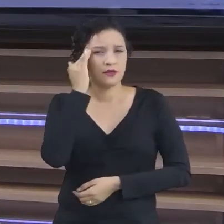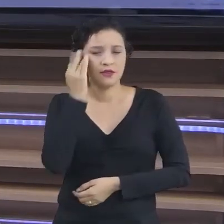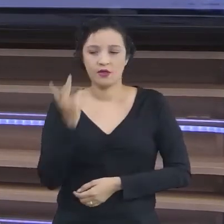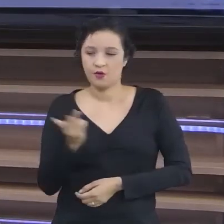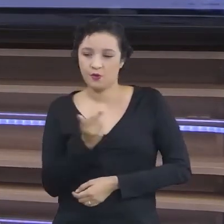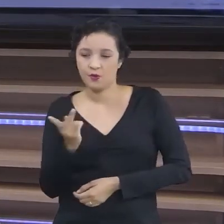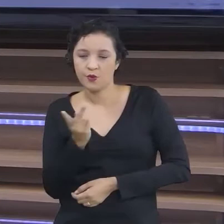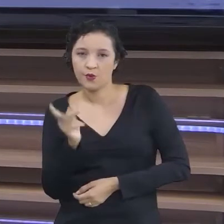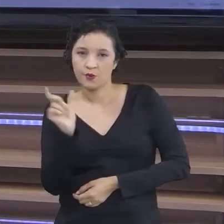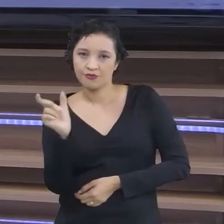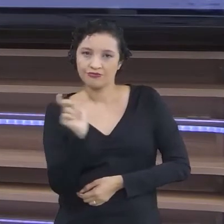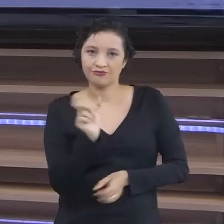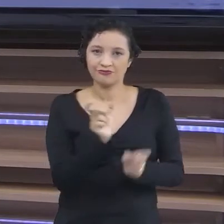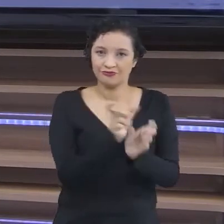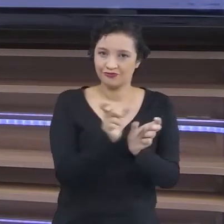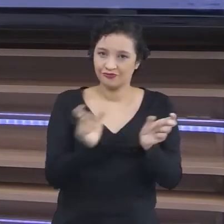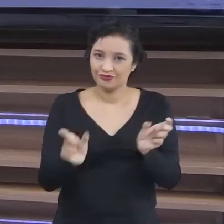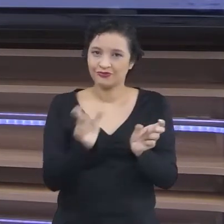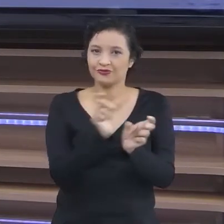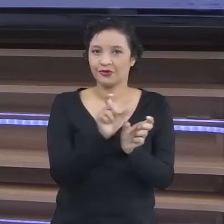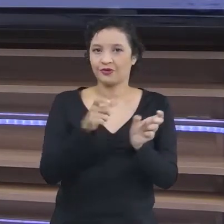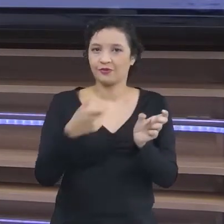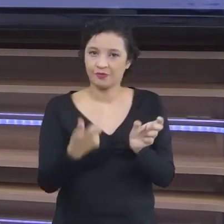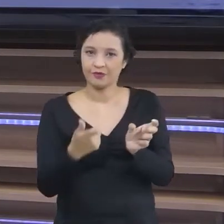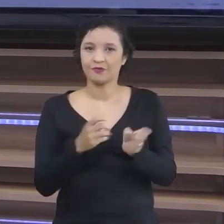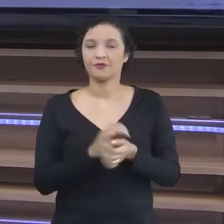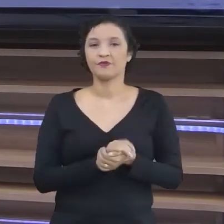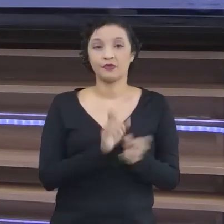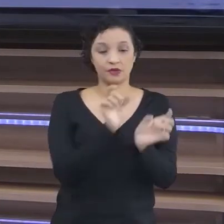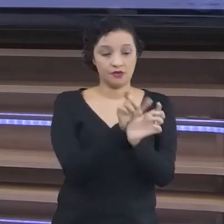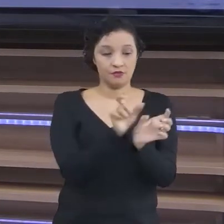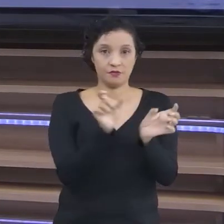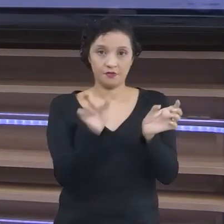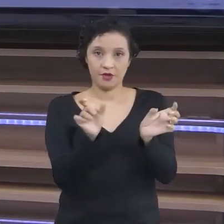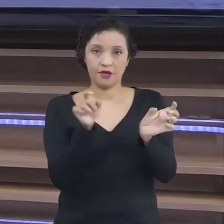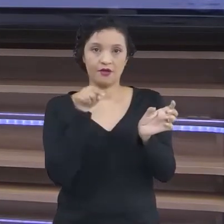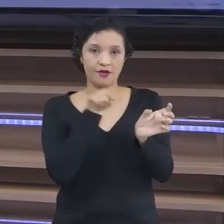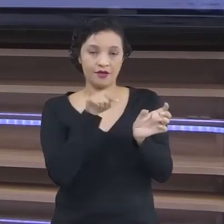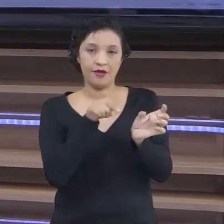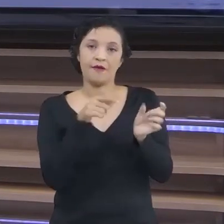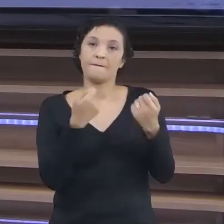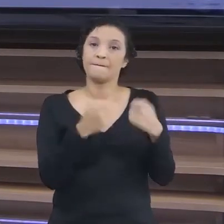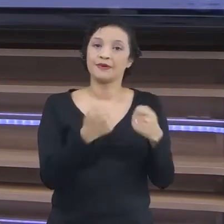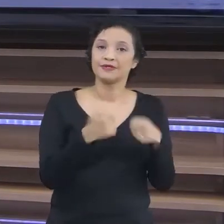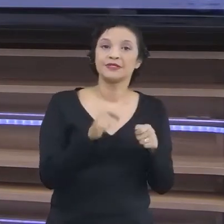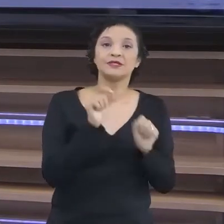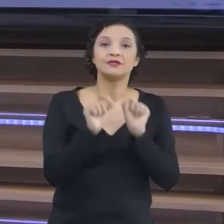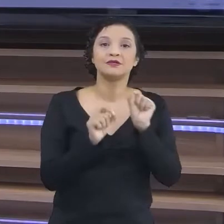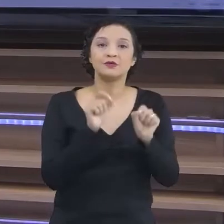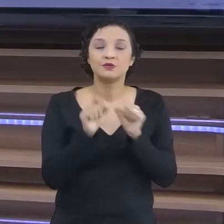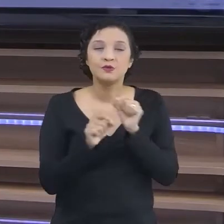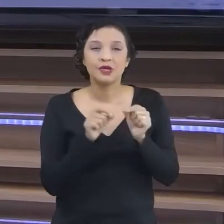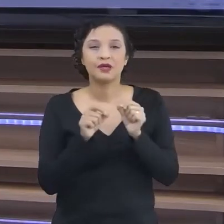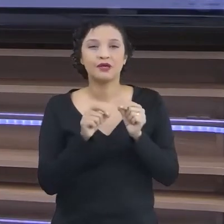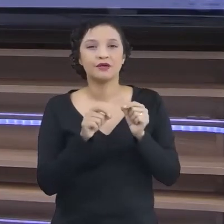Denotativo, o literal. Conotativo, eu tenho que colocar um pouco das minhas impressões. Eu tenho que